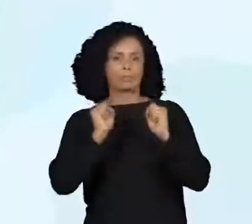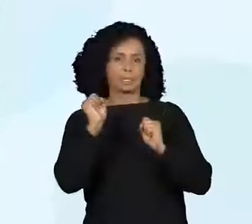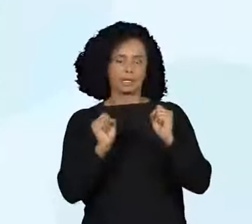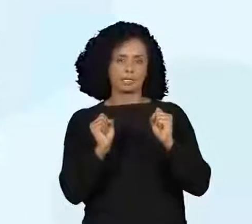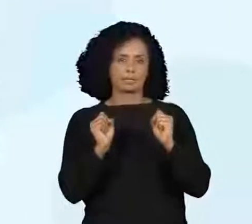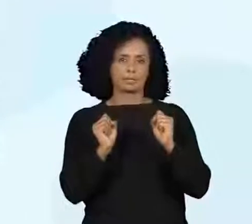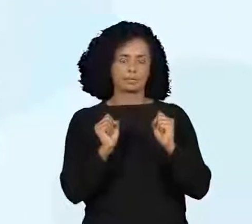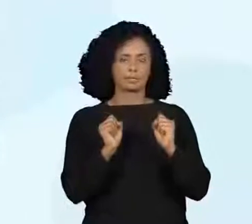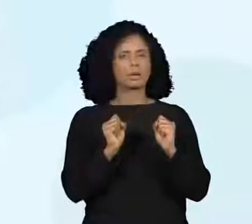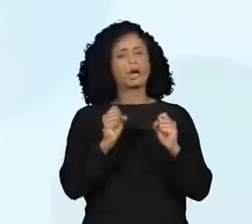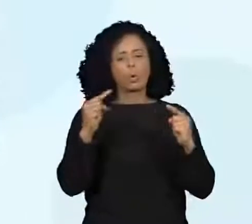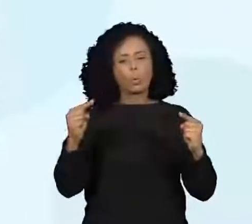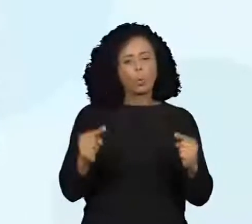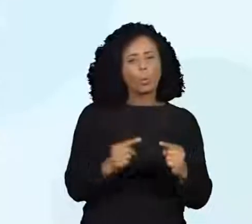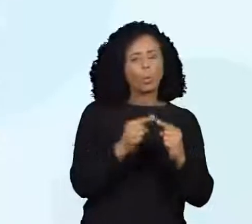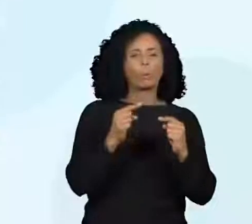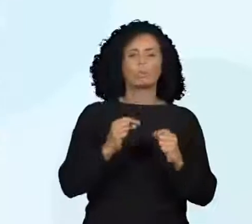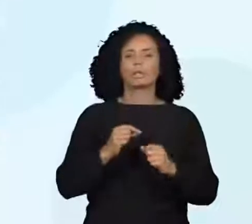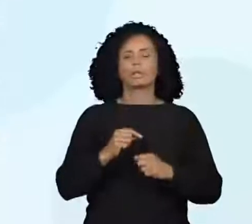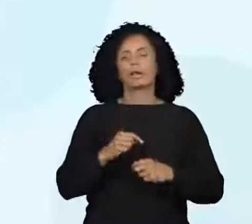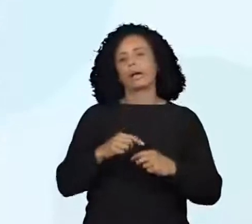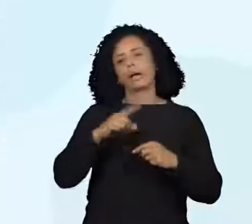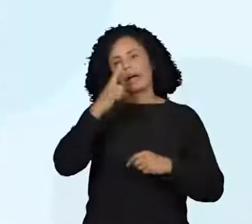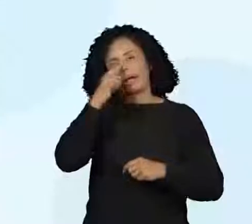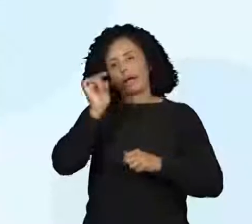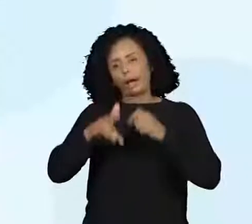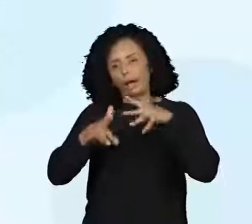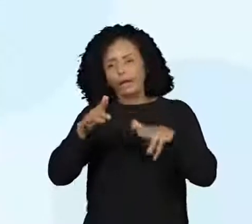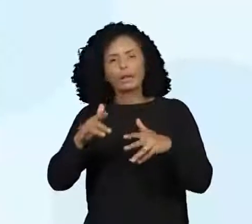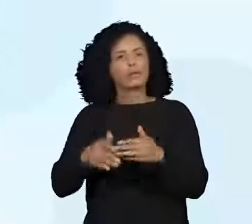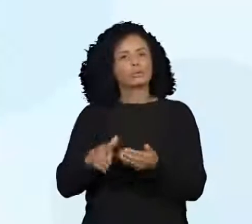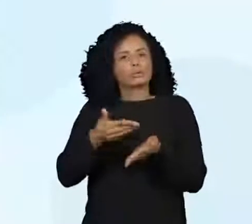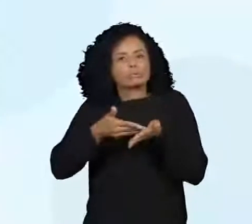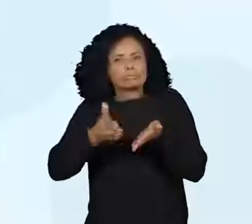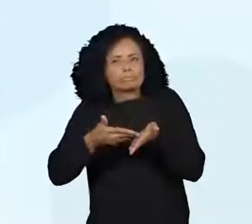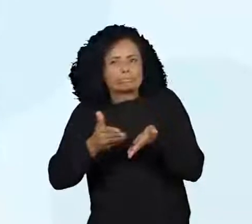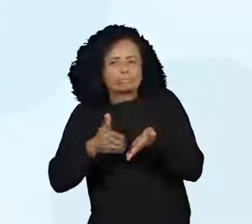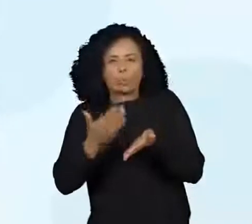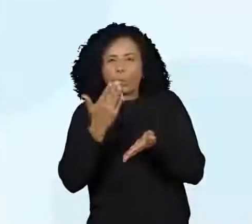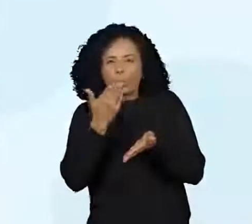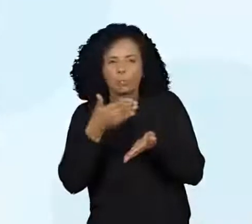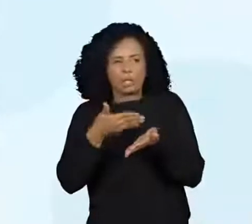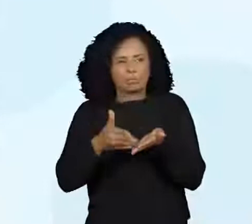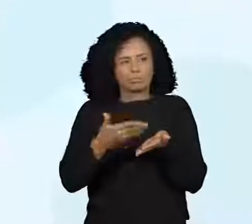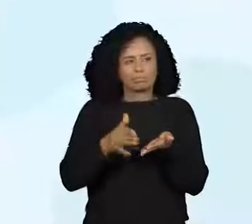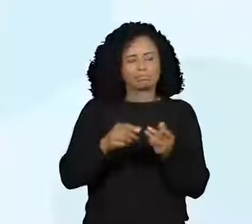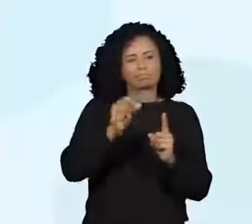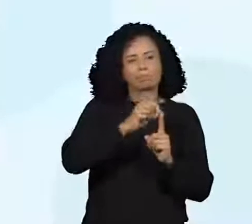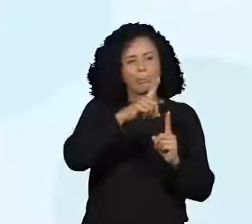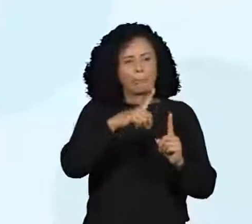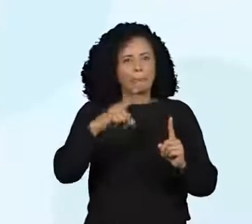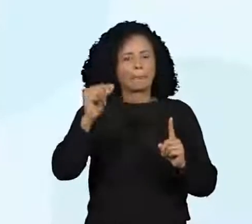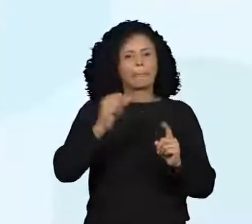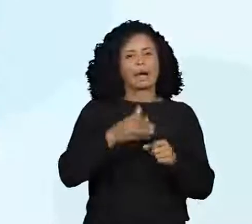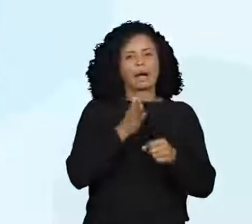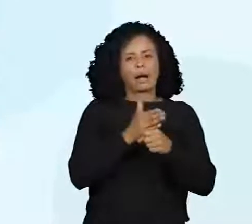classificado como orgânico, a gente viu aí que é um lixo orgânico, quando sua origem é